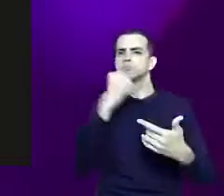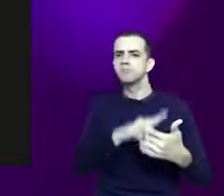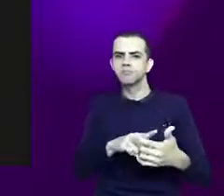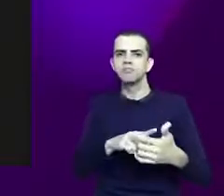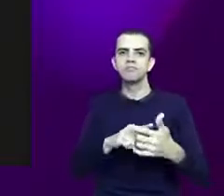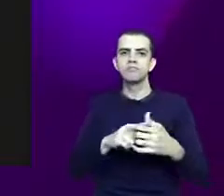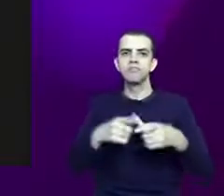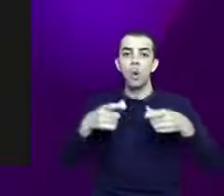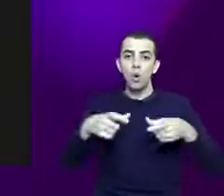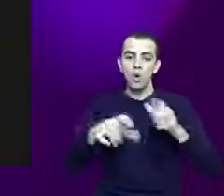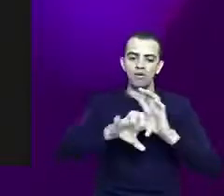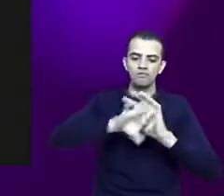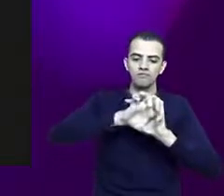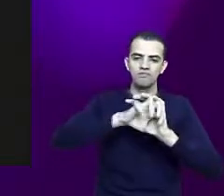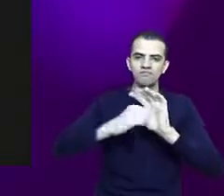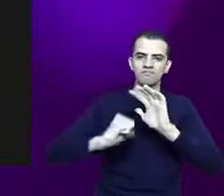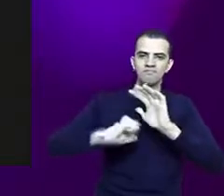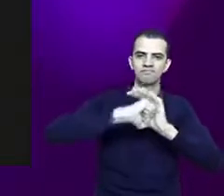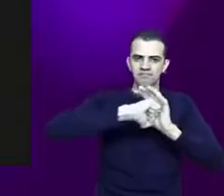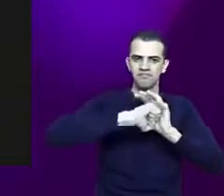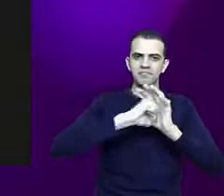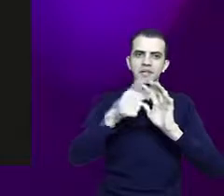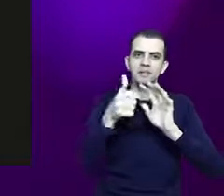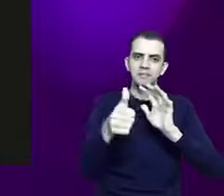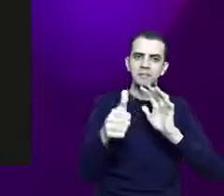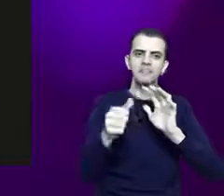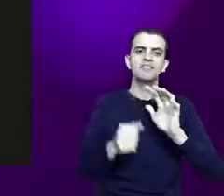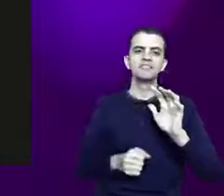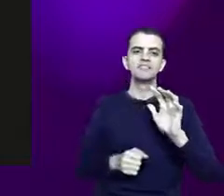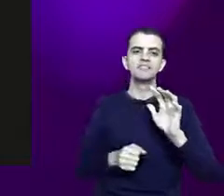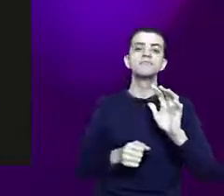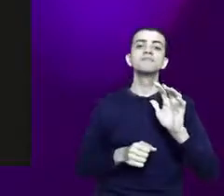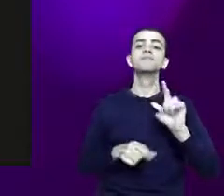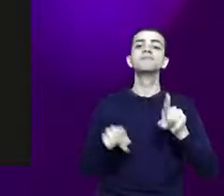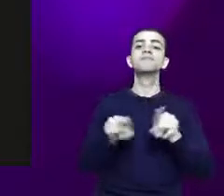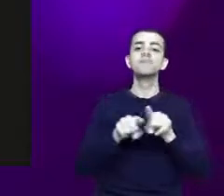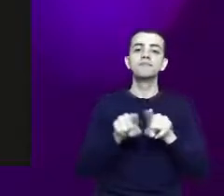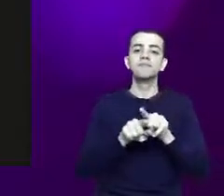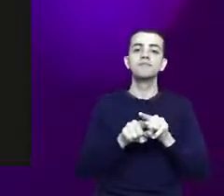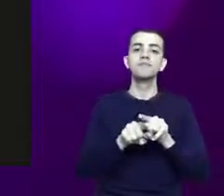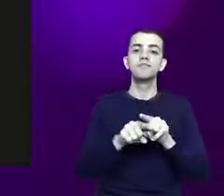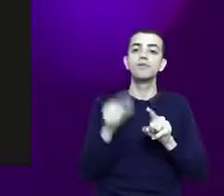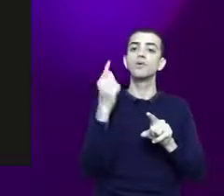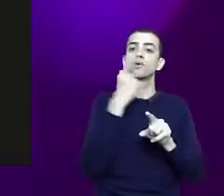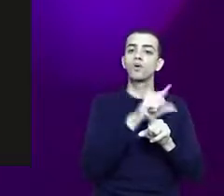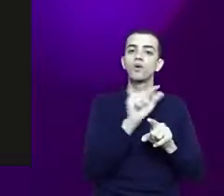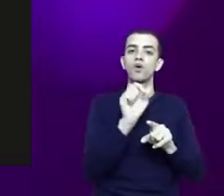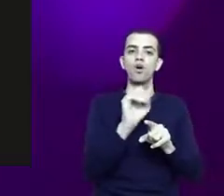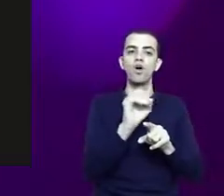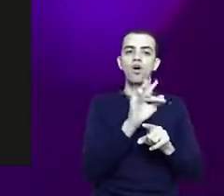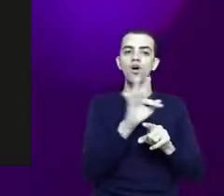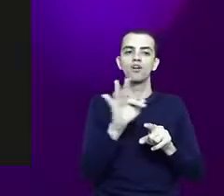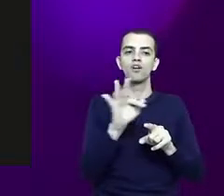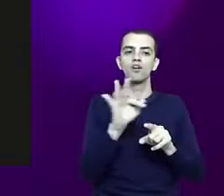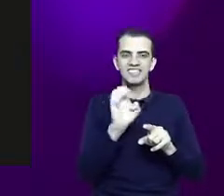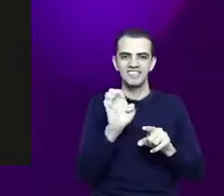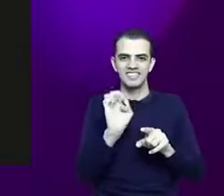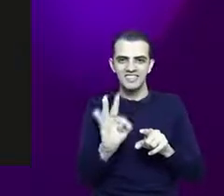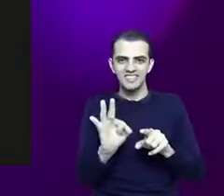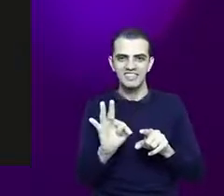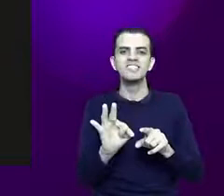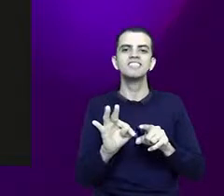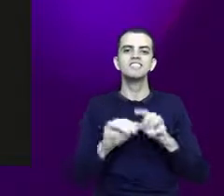adequado do componente acetabular, você restaurou o offset da prótese, enfim, restabeleceu